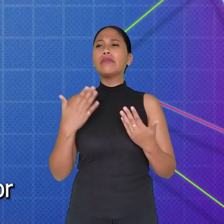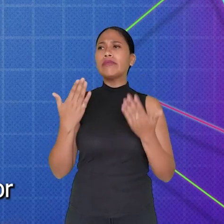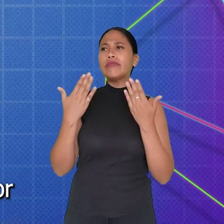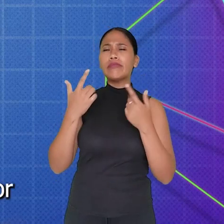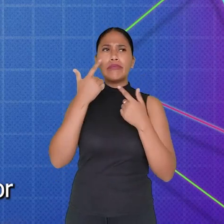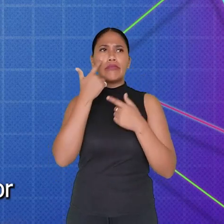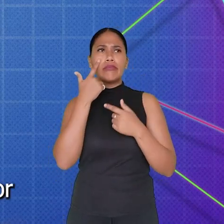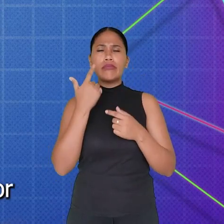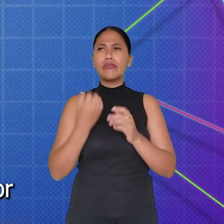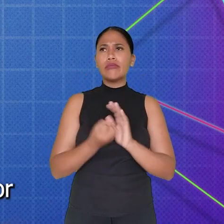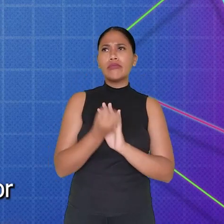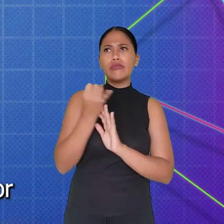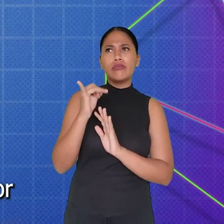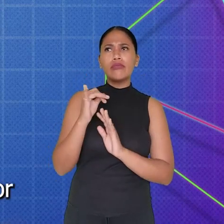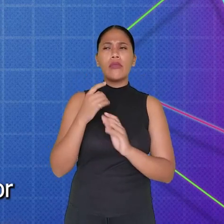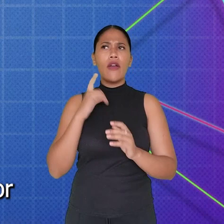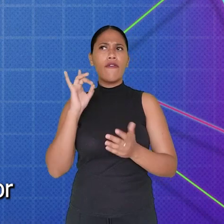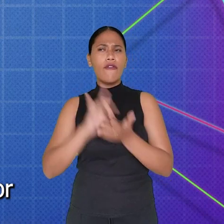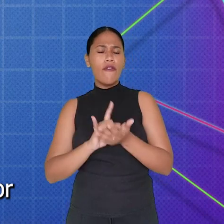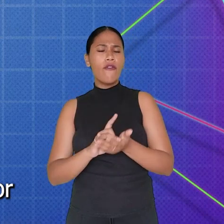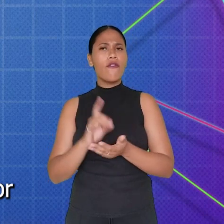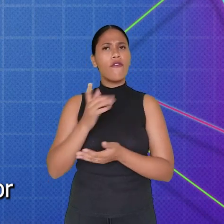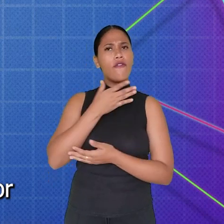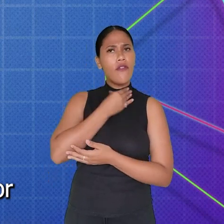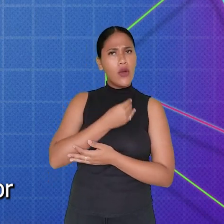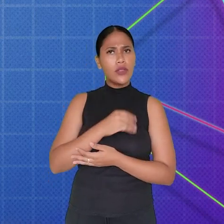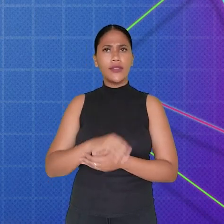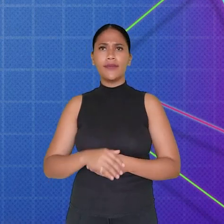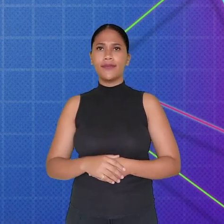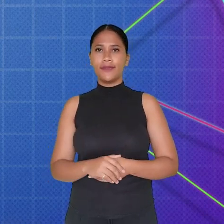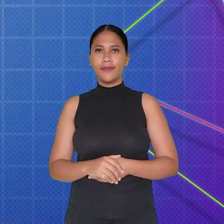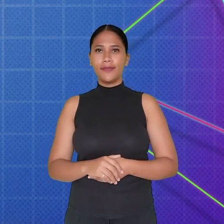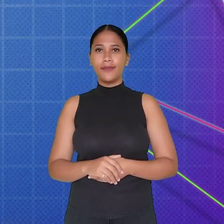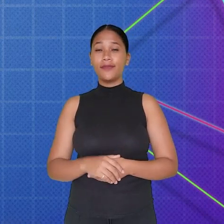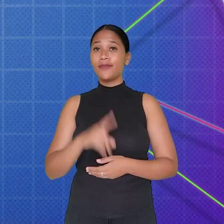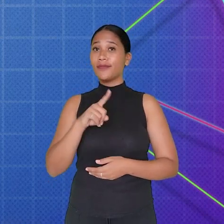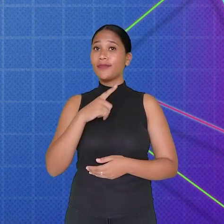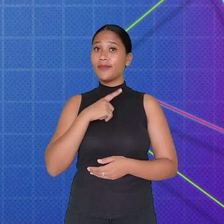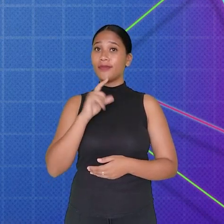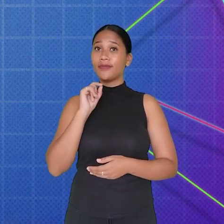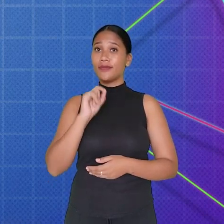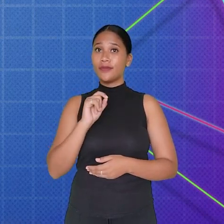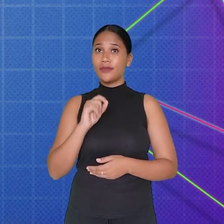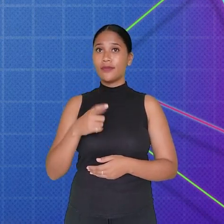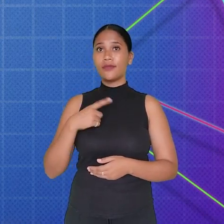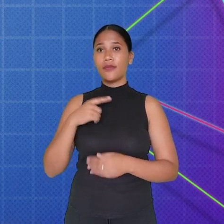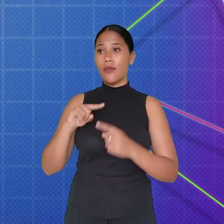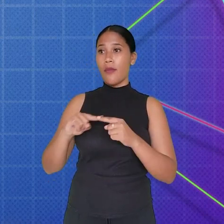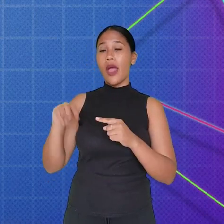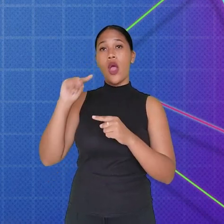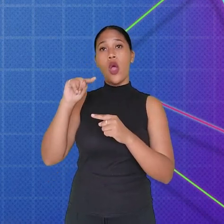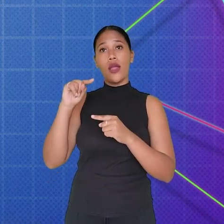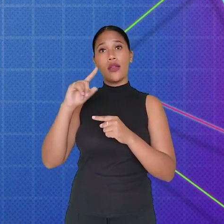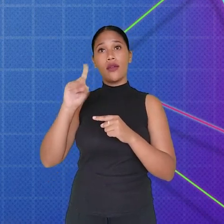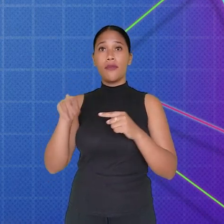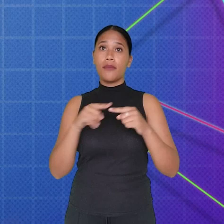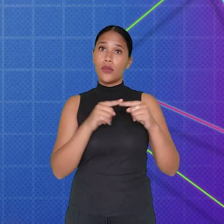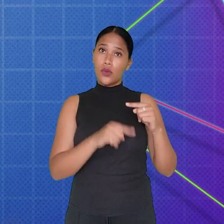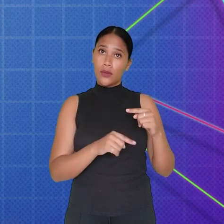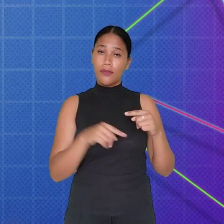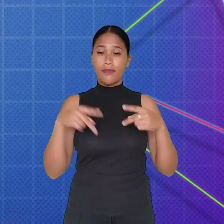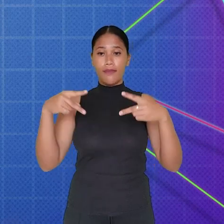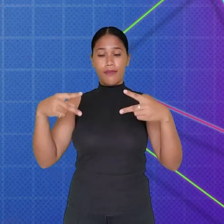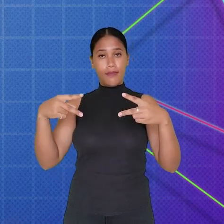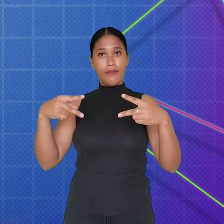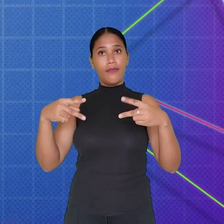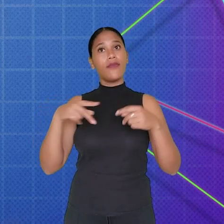incluem maior que, menor que, maior ou igual a, menor ou igual a